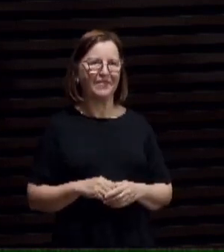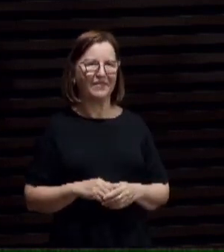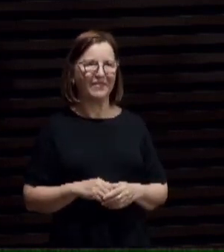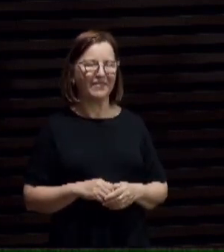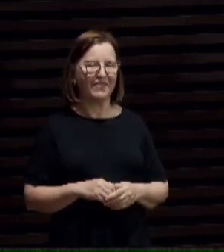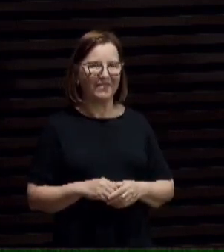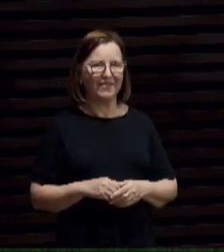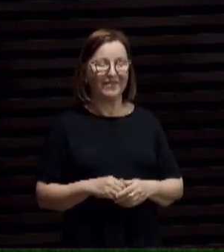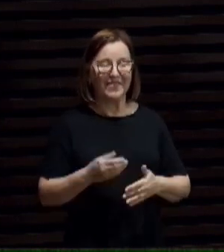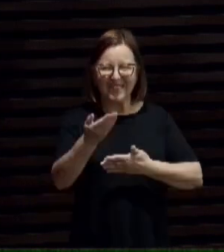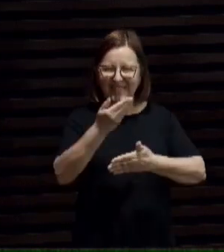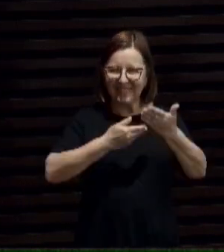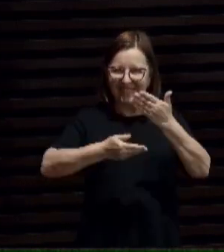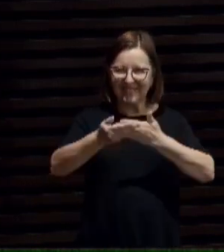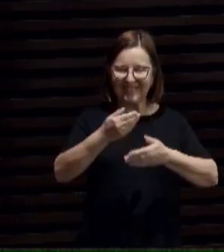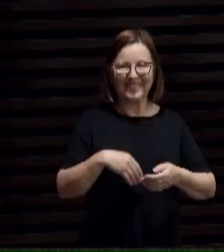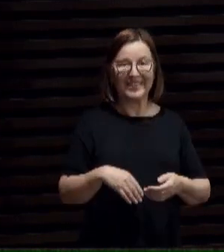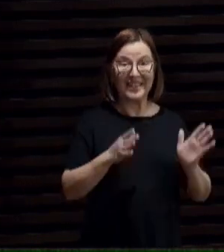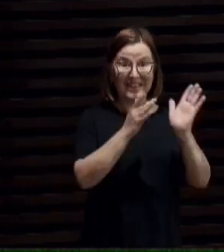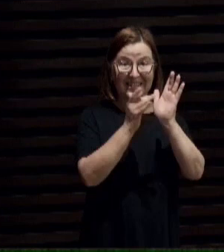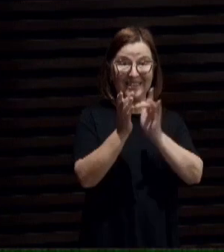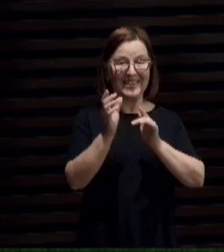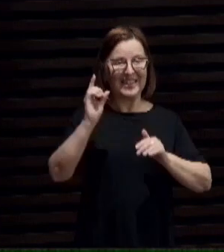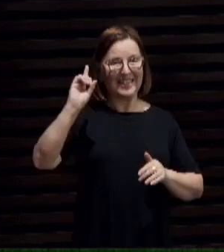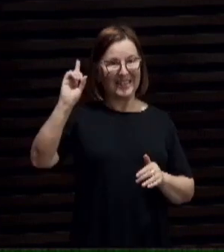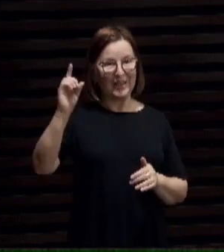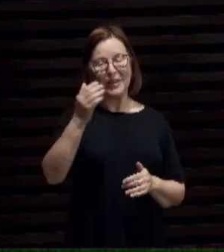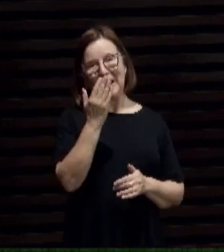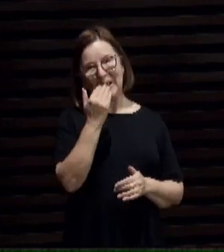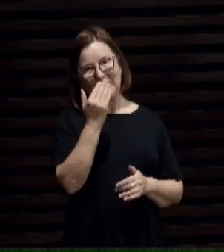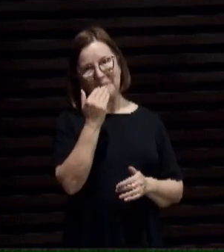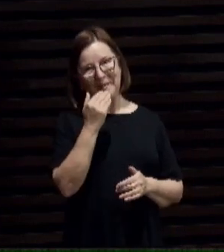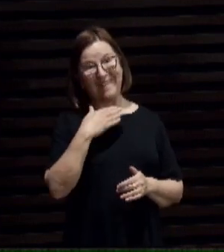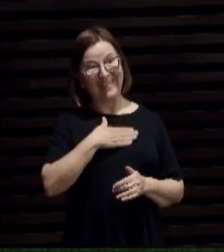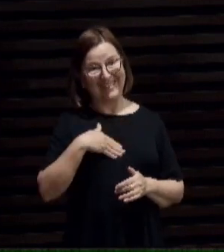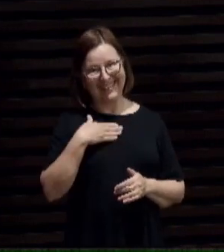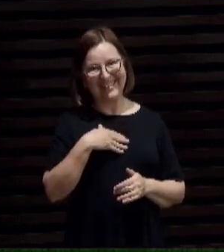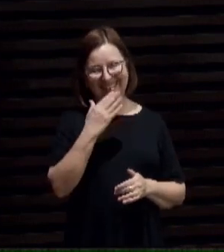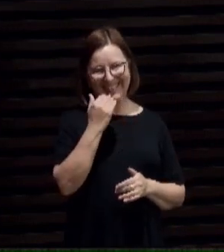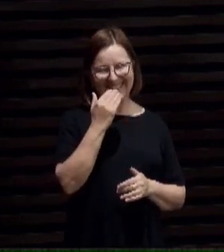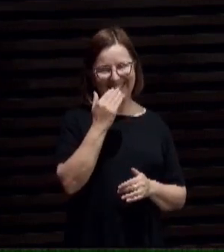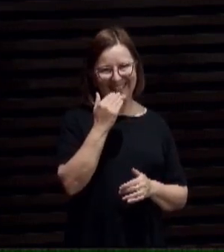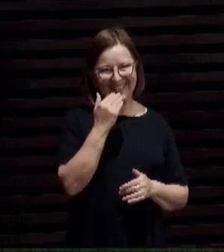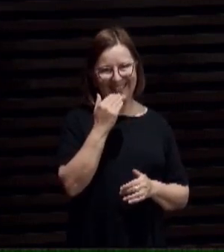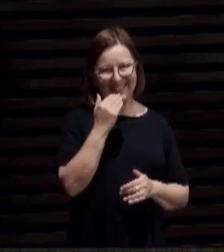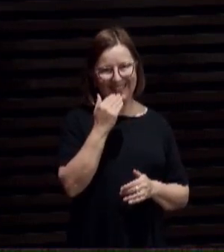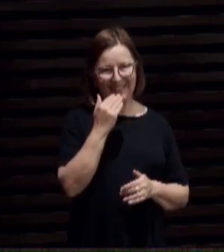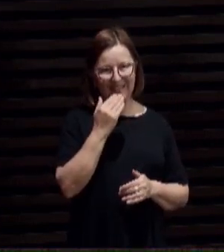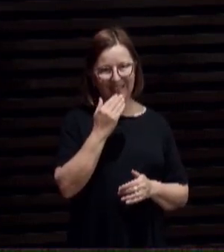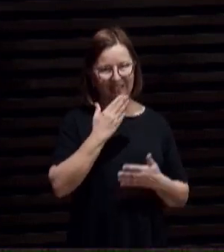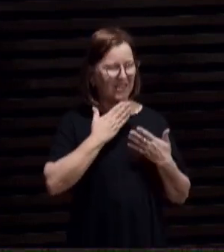interação. Jesus é um Deus comelão. Ele gostava de comer. E não gostava de